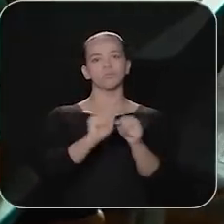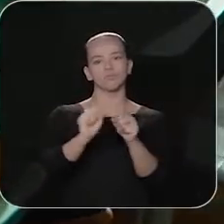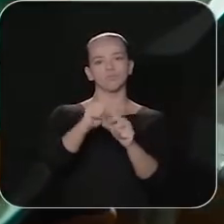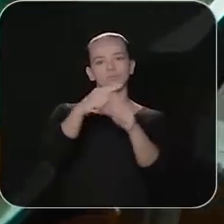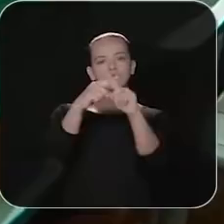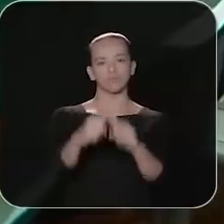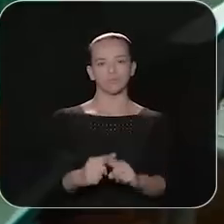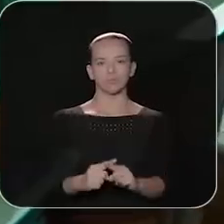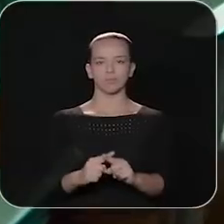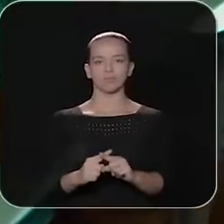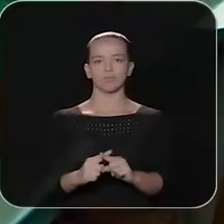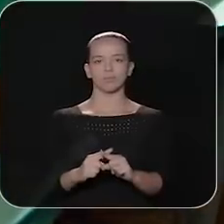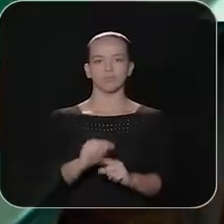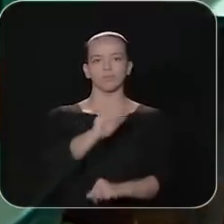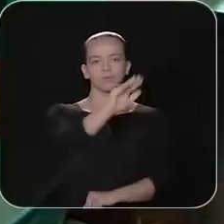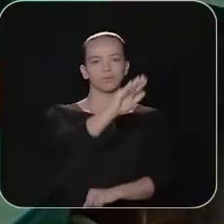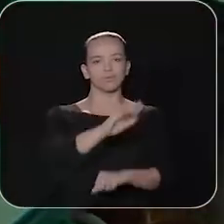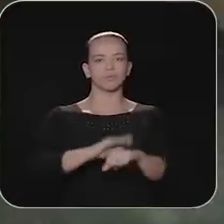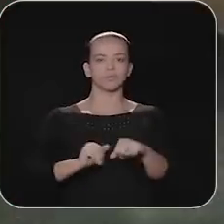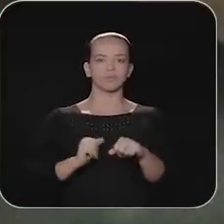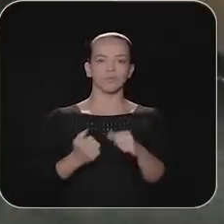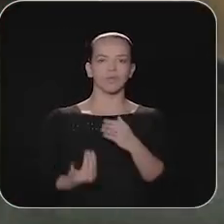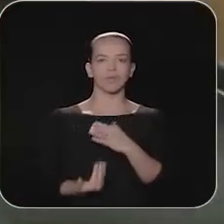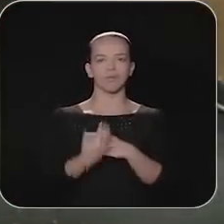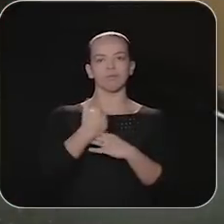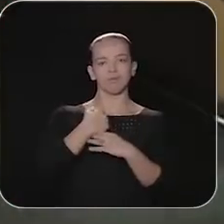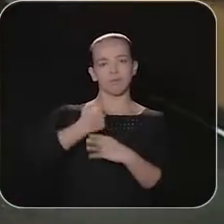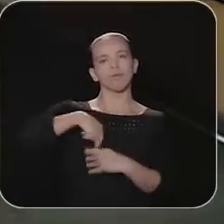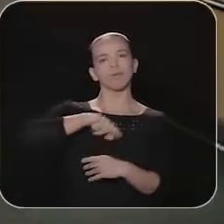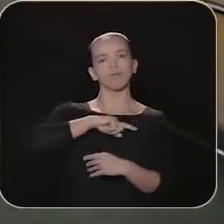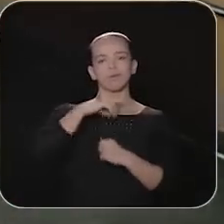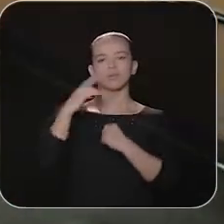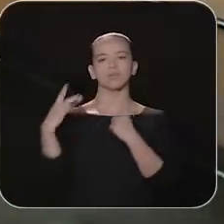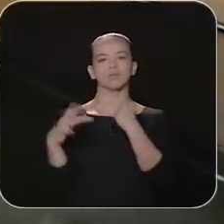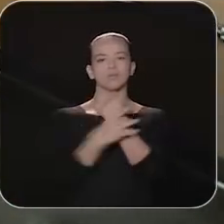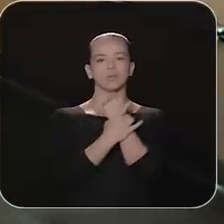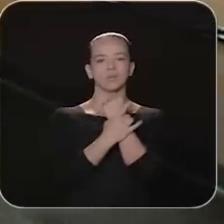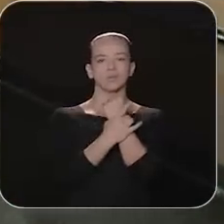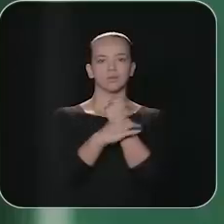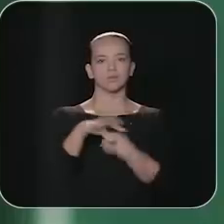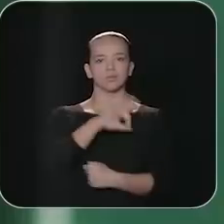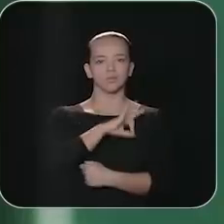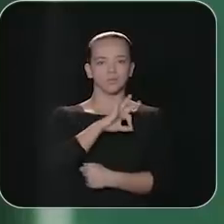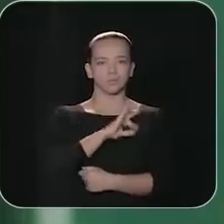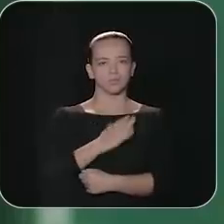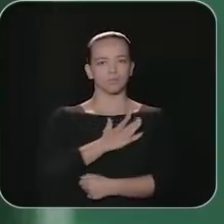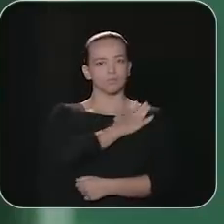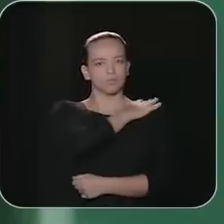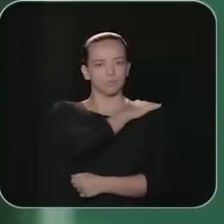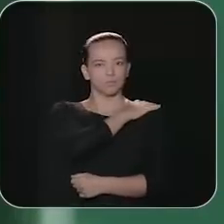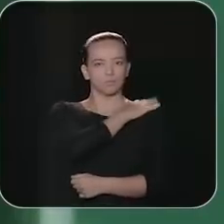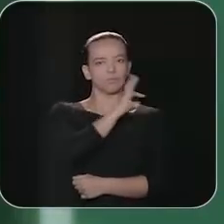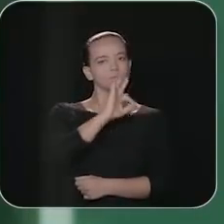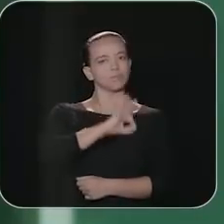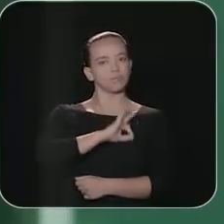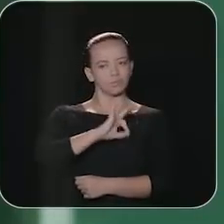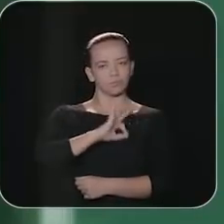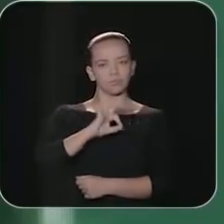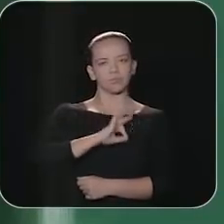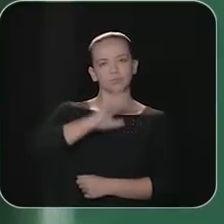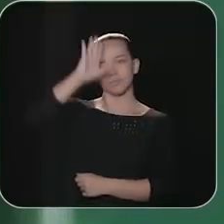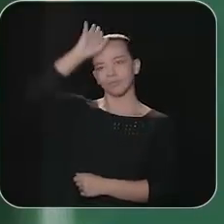professores. Hoje nós pagamos o melhor salário de professor do Brasil, mas junto com o melhor salário, nós tivemos outros